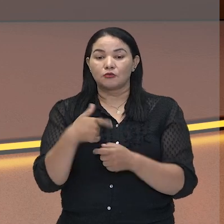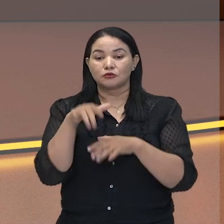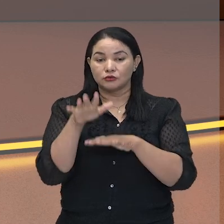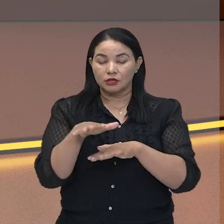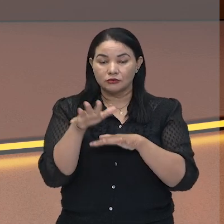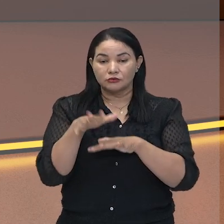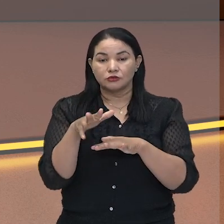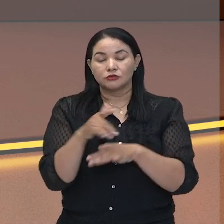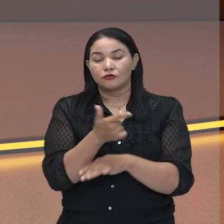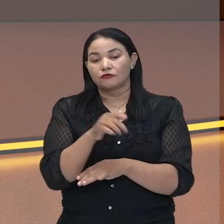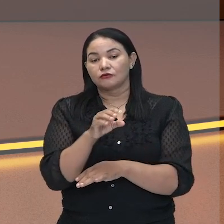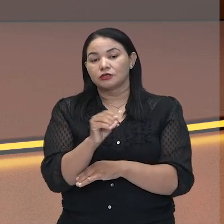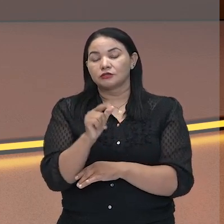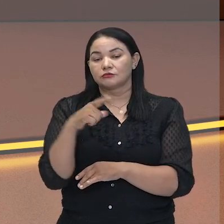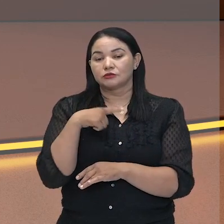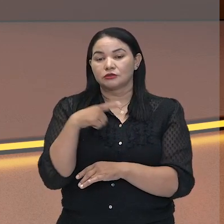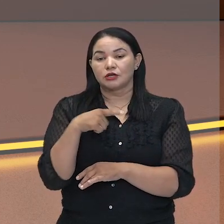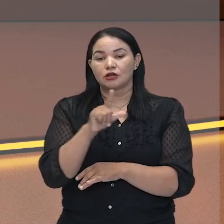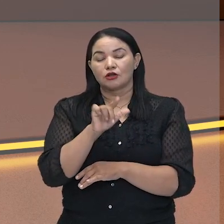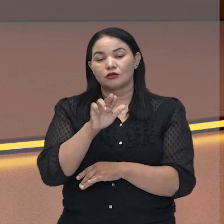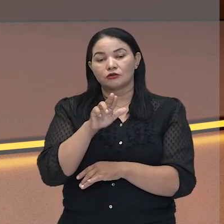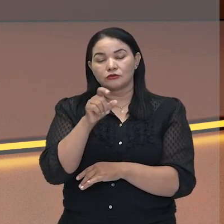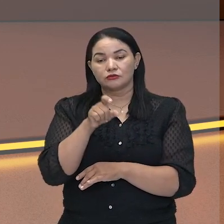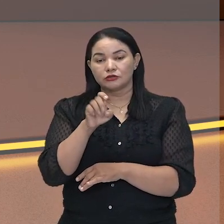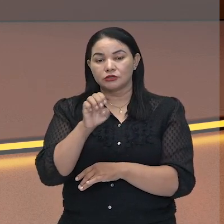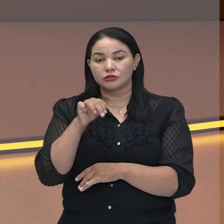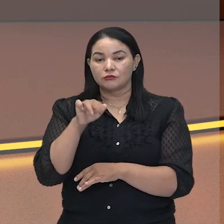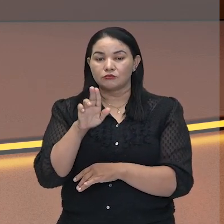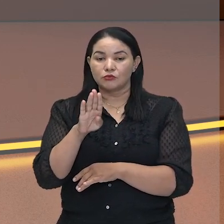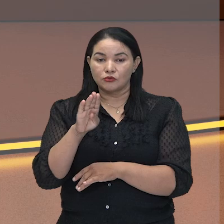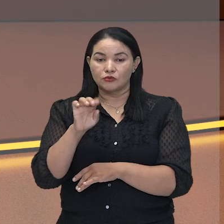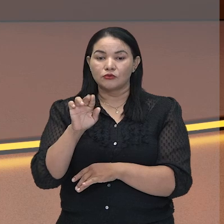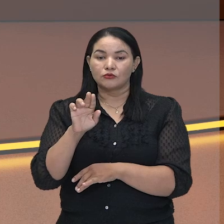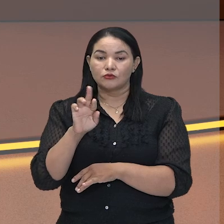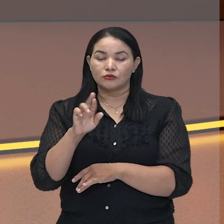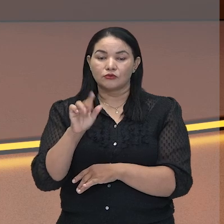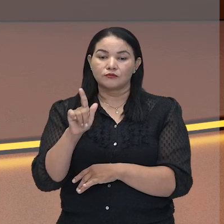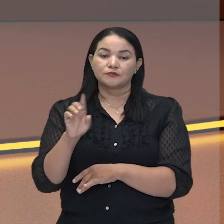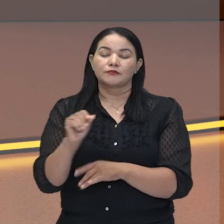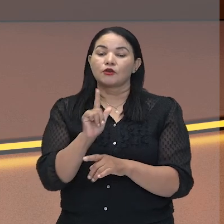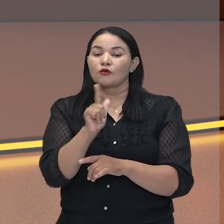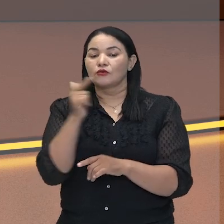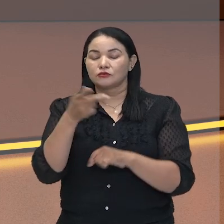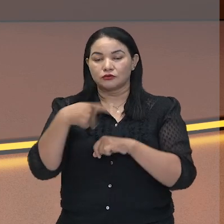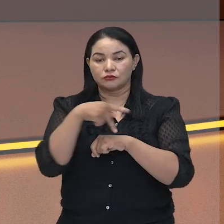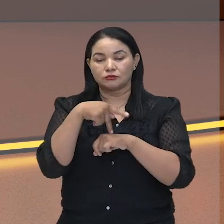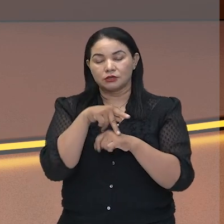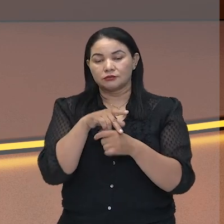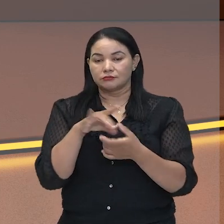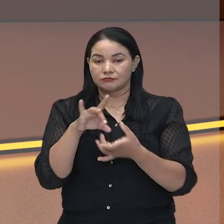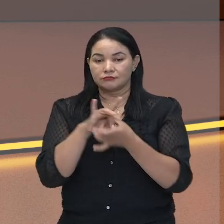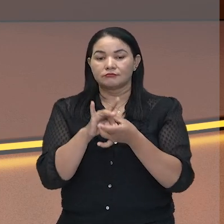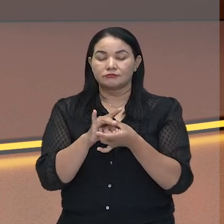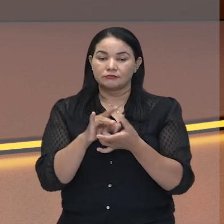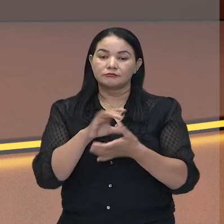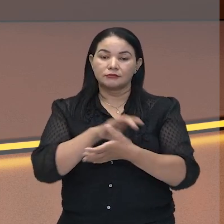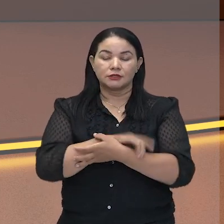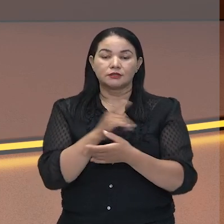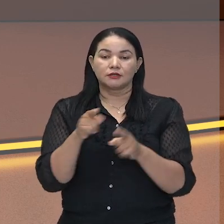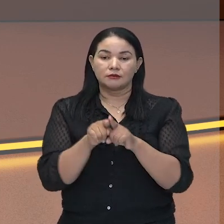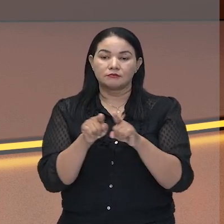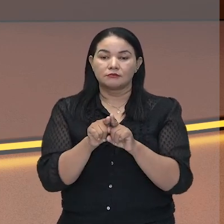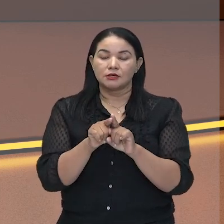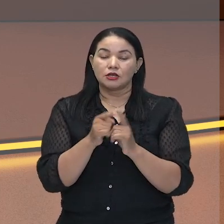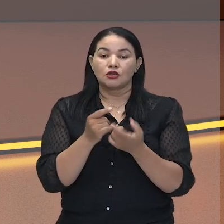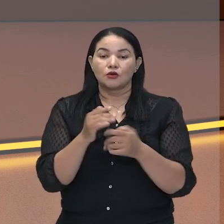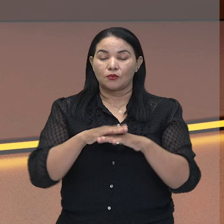em 20º lugar temos Luxemburgo. Mas outros países dessa região também vão estar ali classificados com IDH